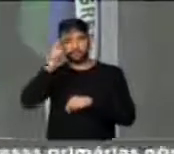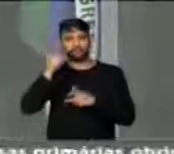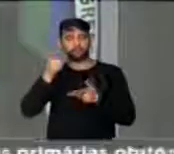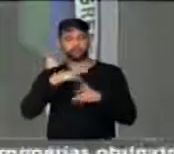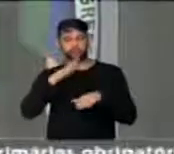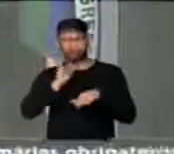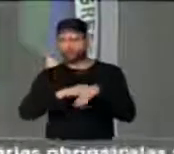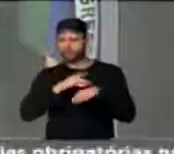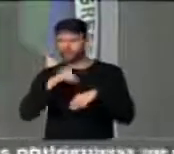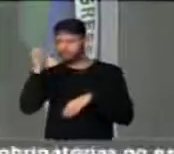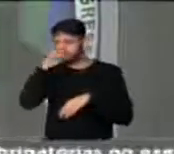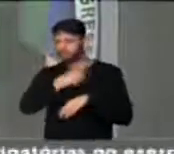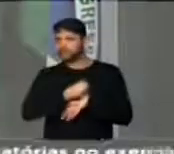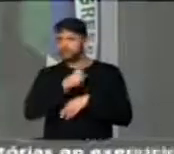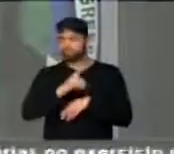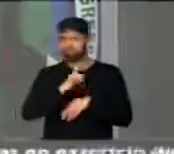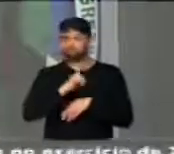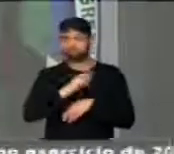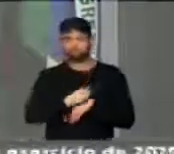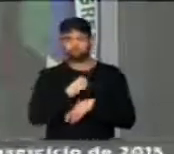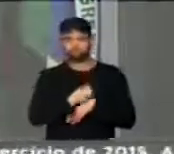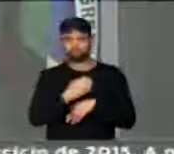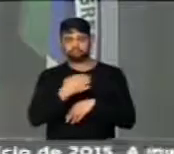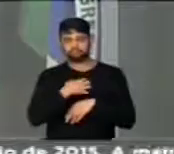por mais dura que seja,